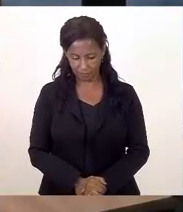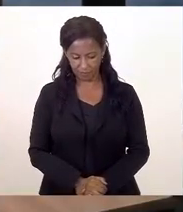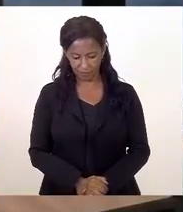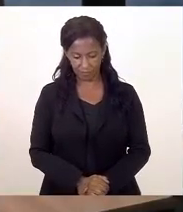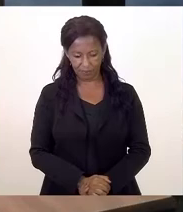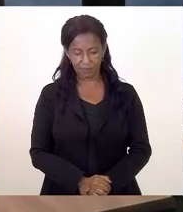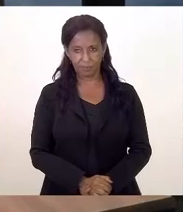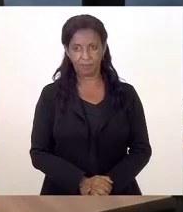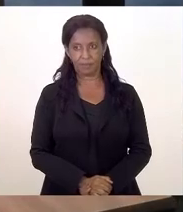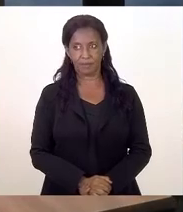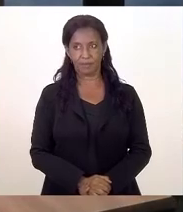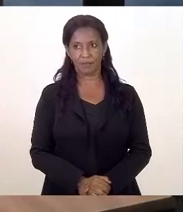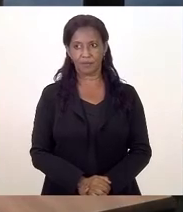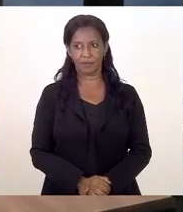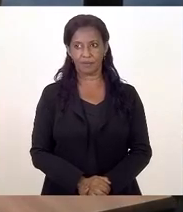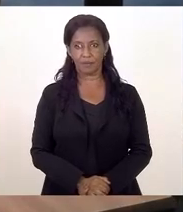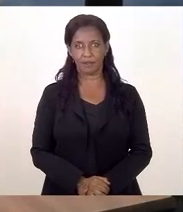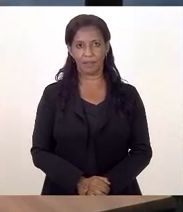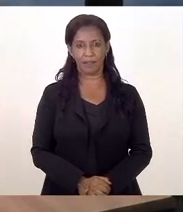Usou só quatro minutos e meio.